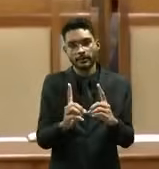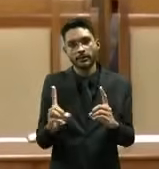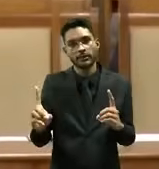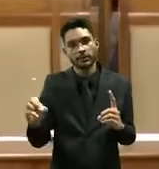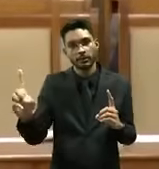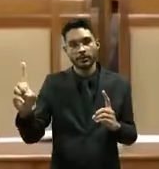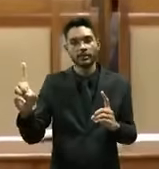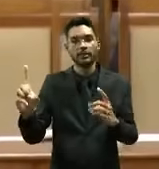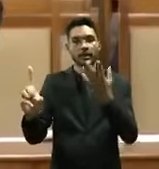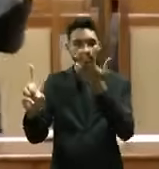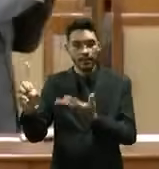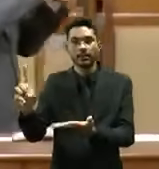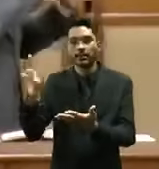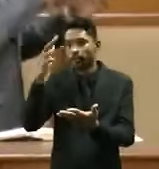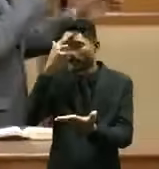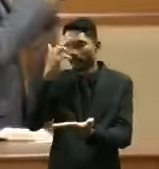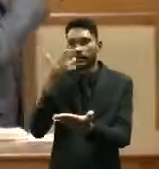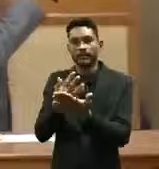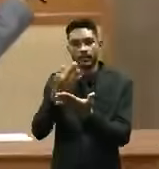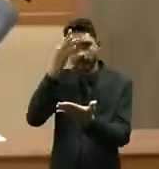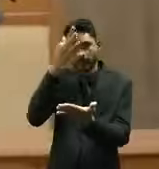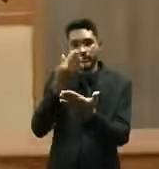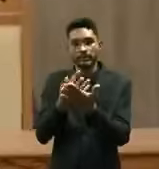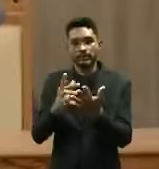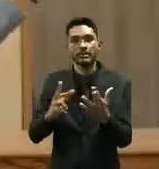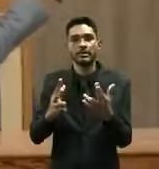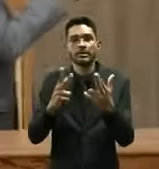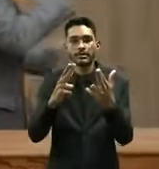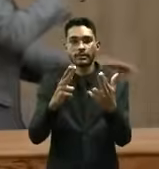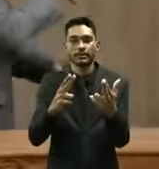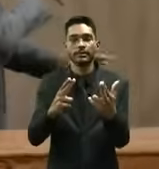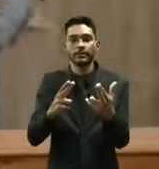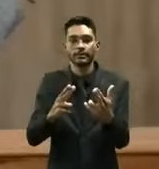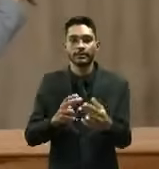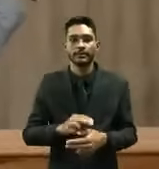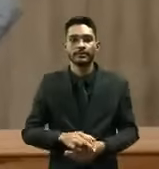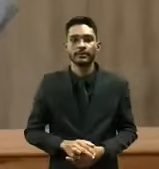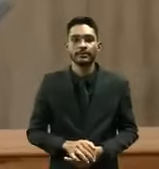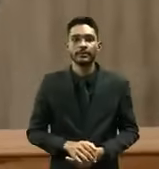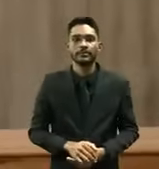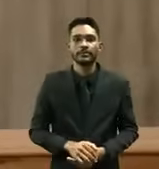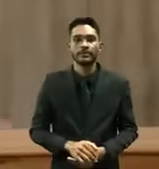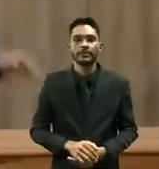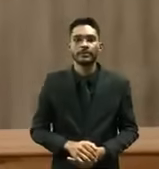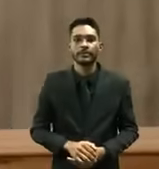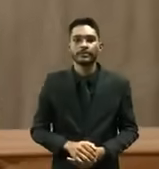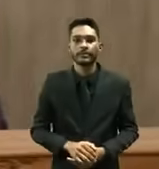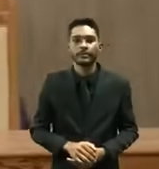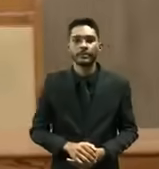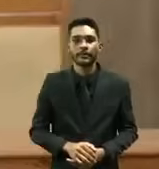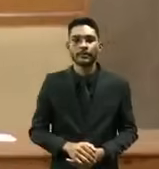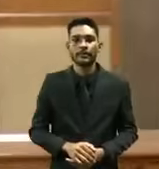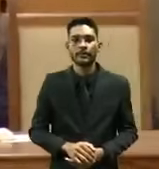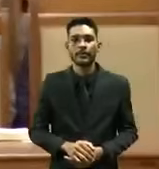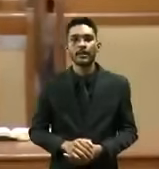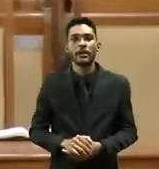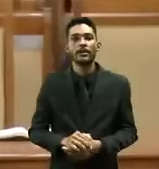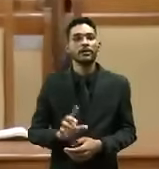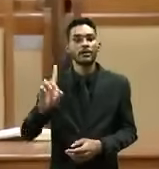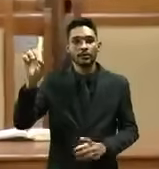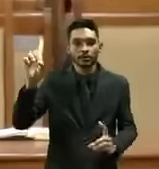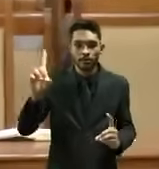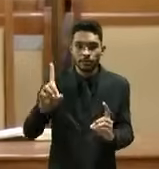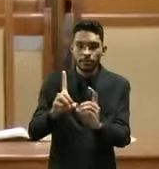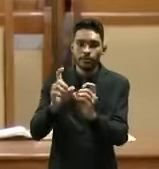possuem e quem não é comigo é contra e quem comigo não ajunta quem quer ajuntar com Jesus só quem quer